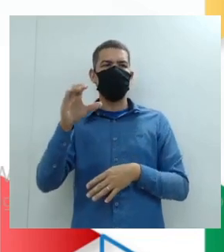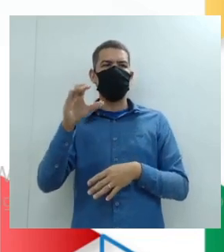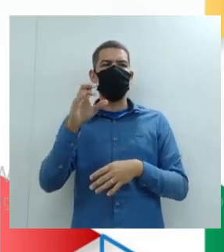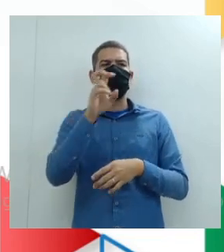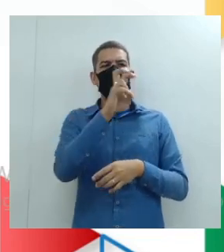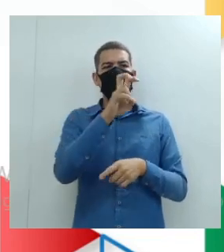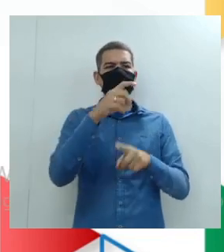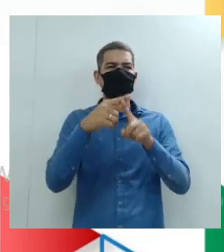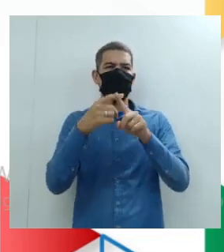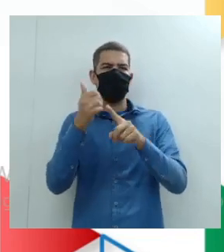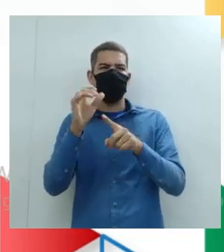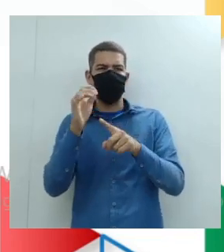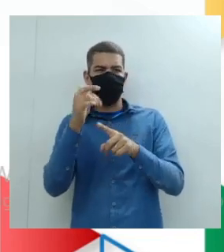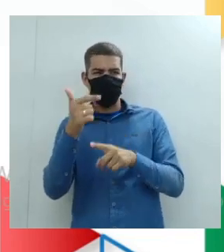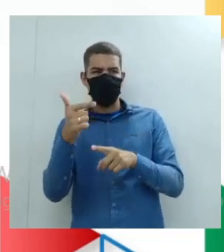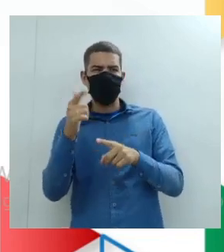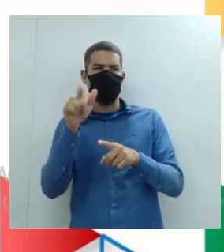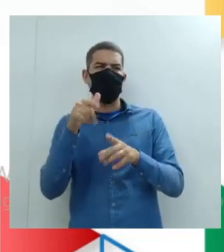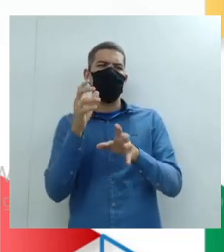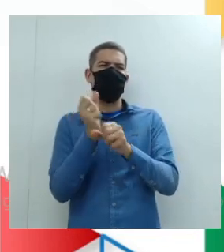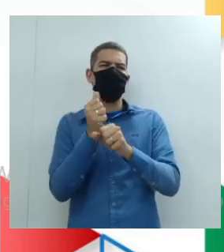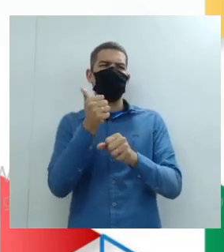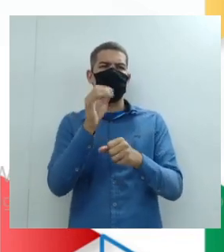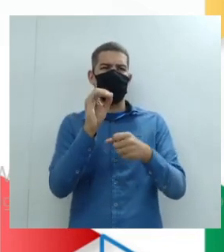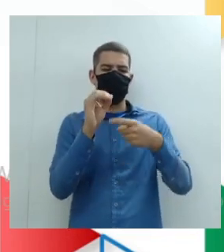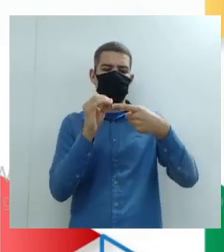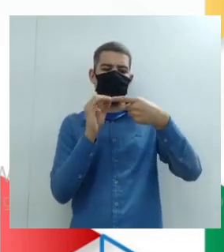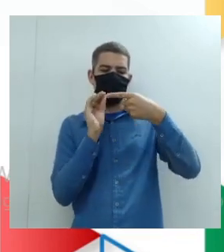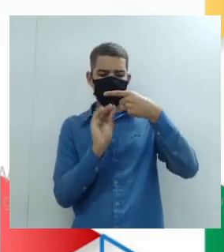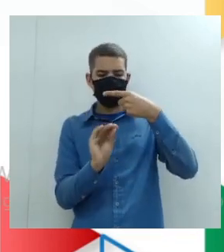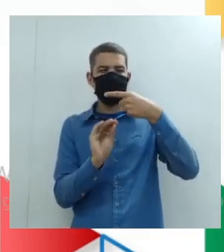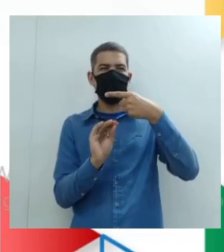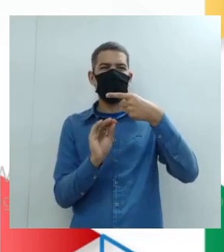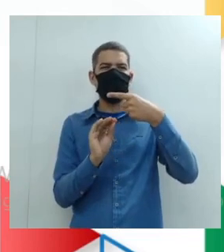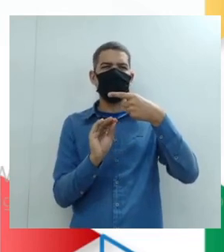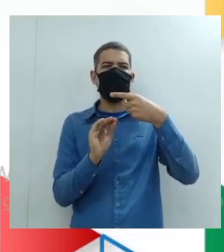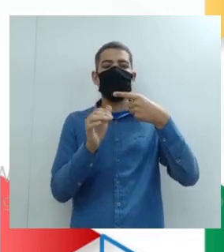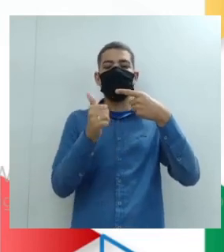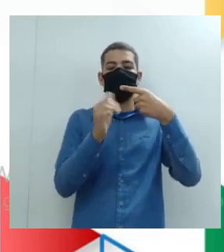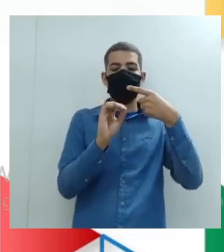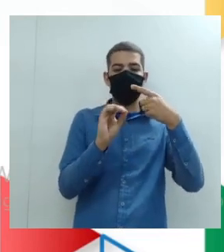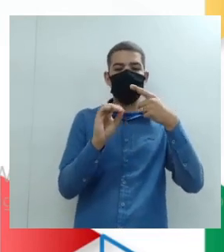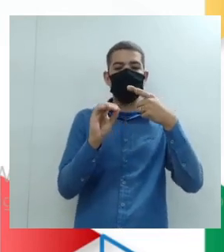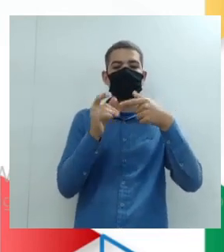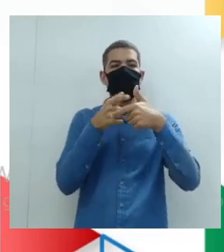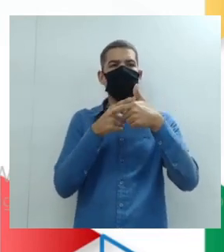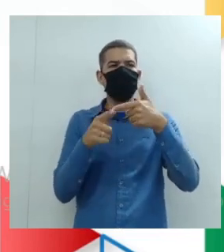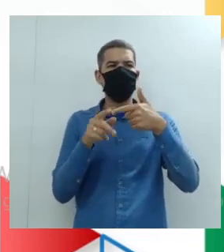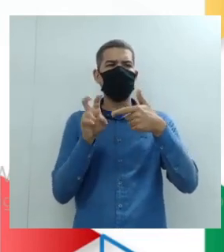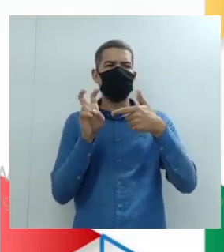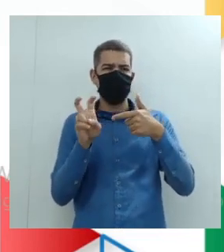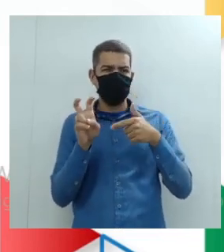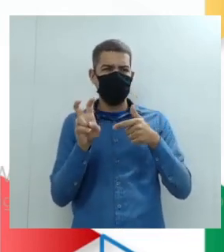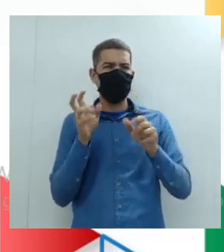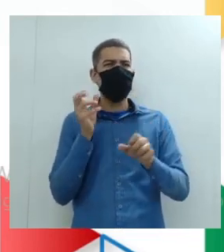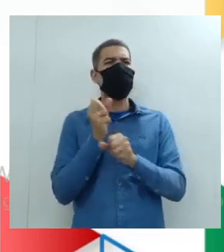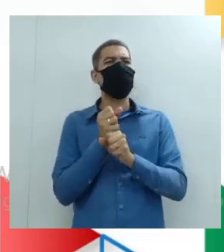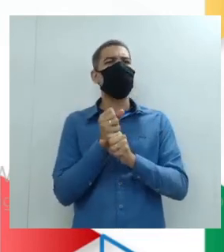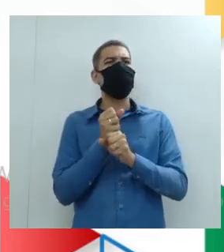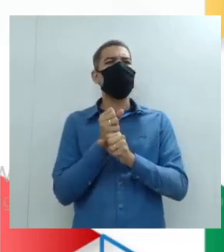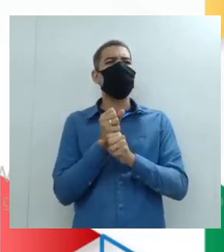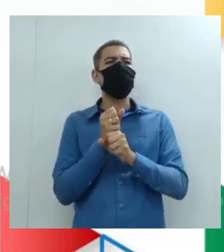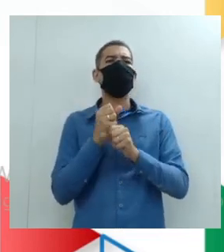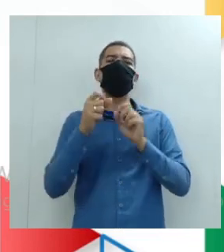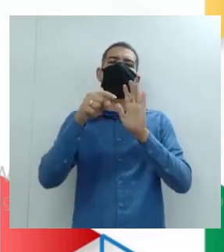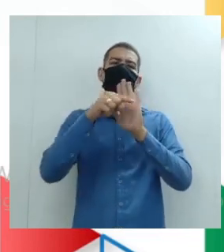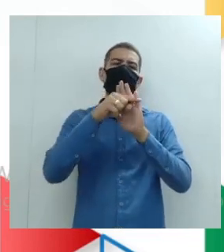dá 10. Coloca aí 10. Então 10 dividido por 5 vai dar 2 vezes menos 2,